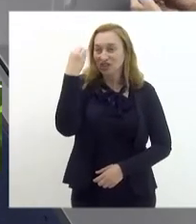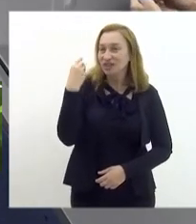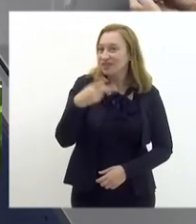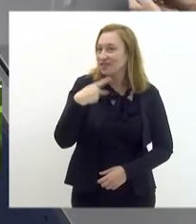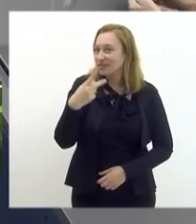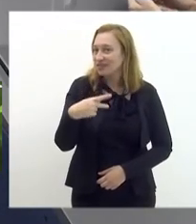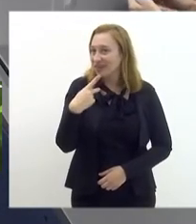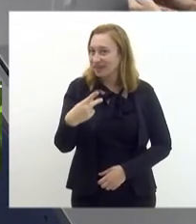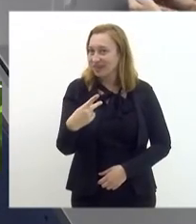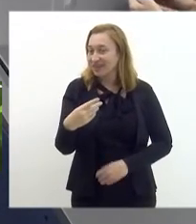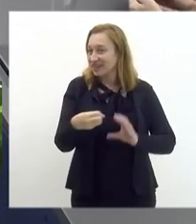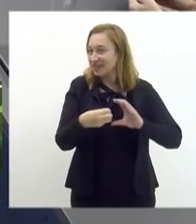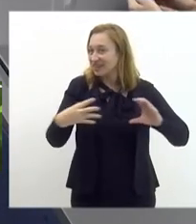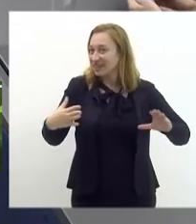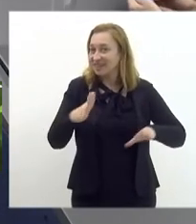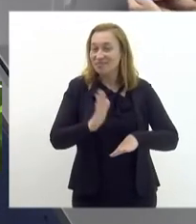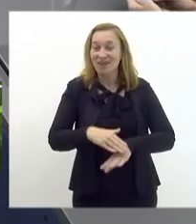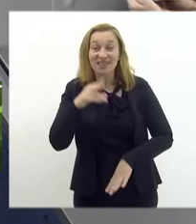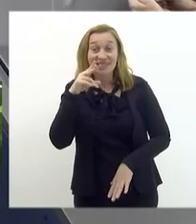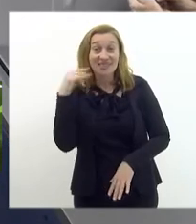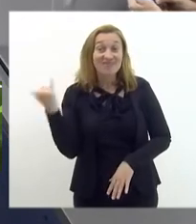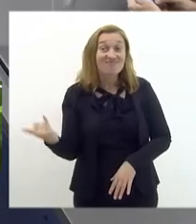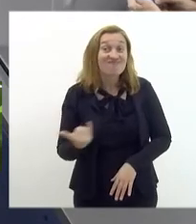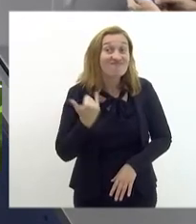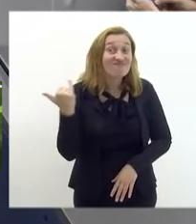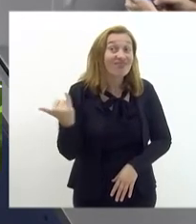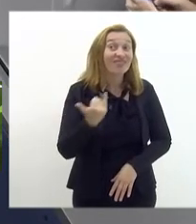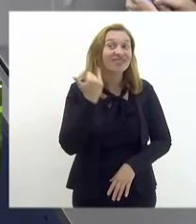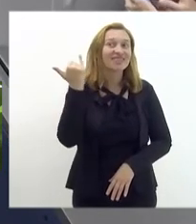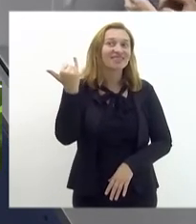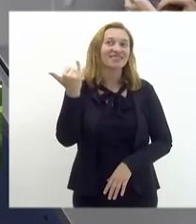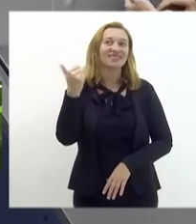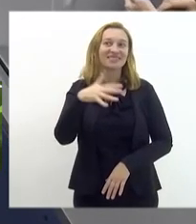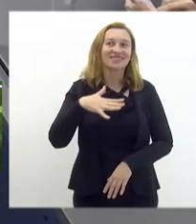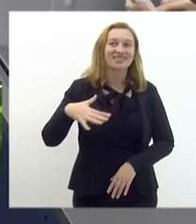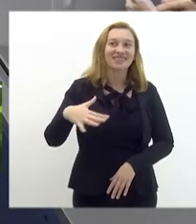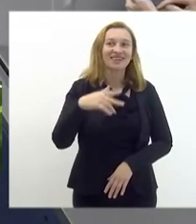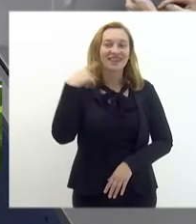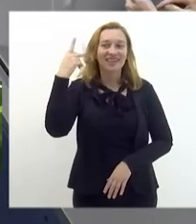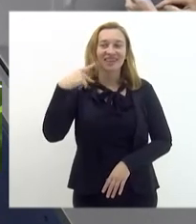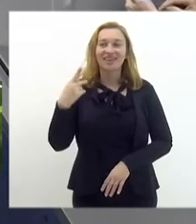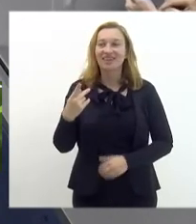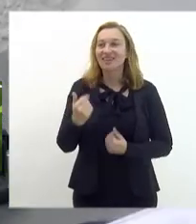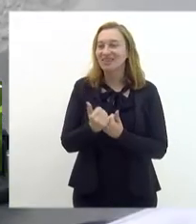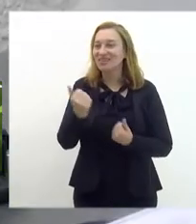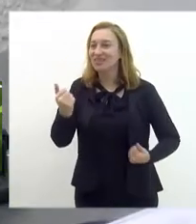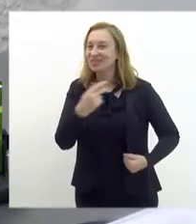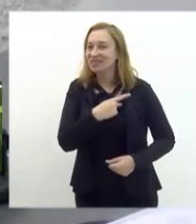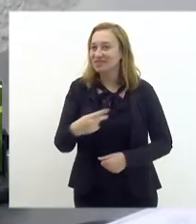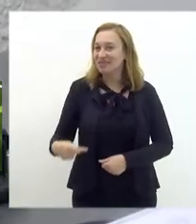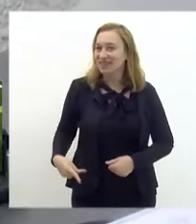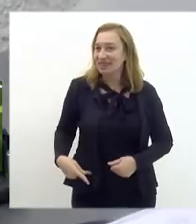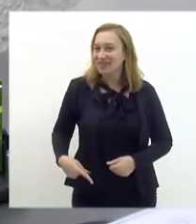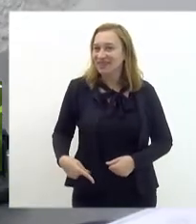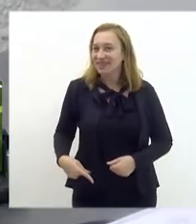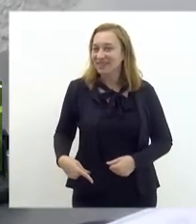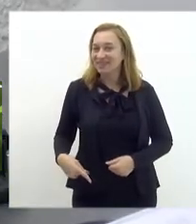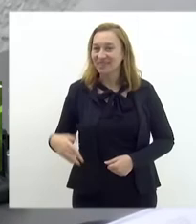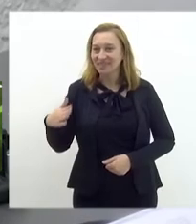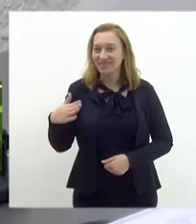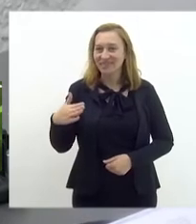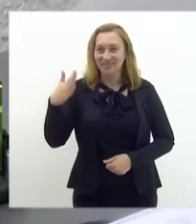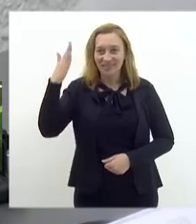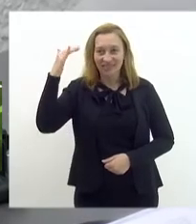qual a característica mais importante no cenário do parlamento. É que eu sou vice-presidente do fã-clube